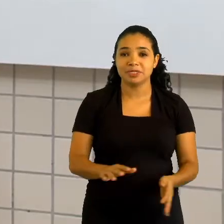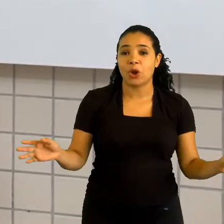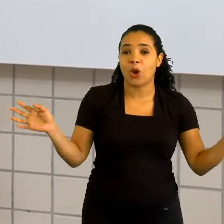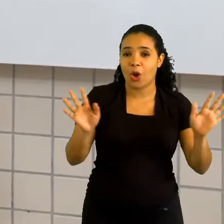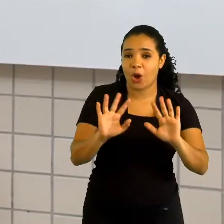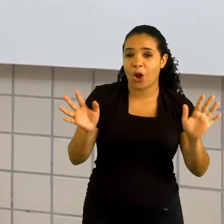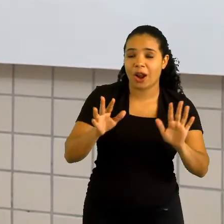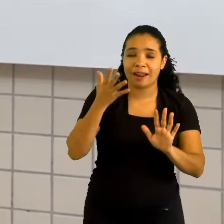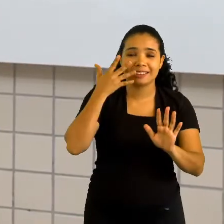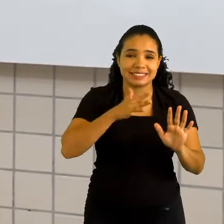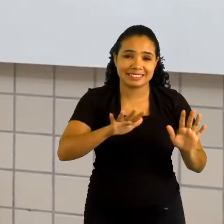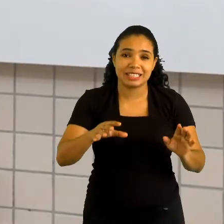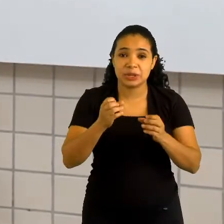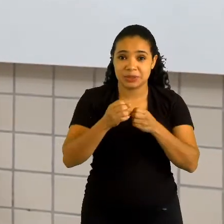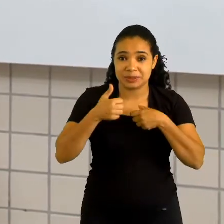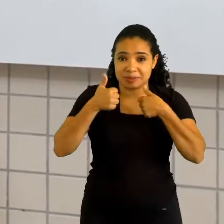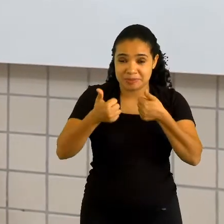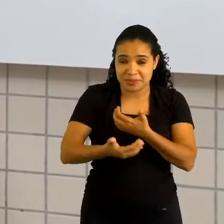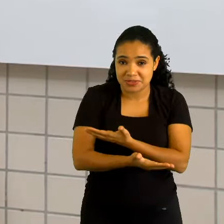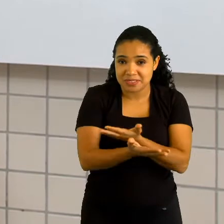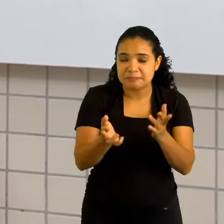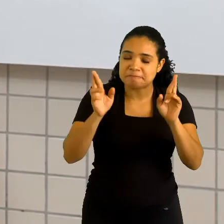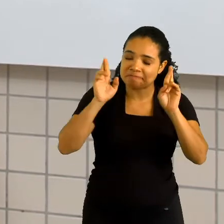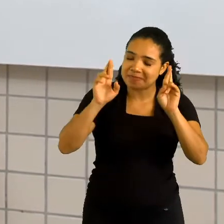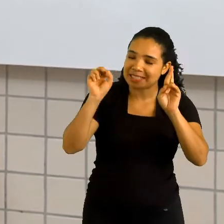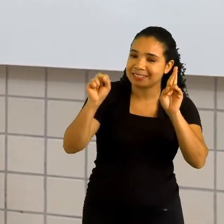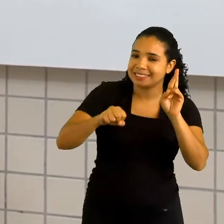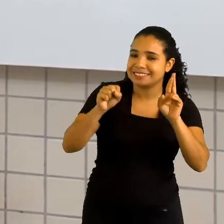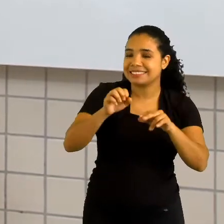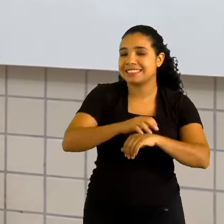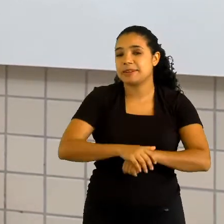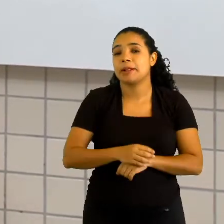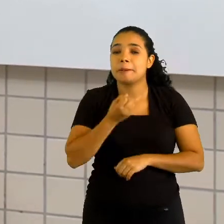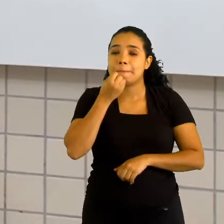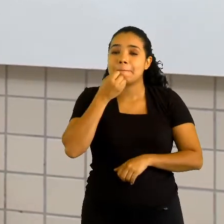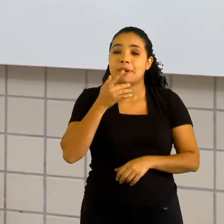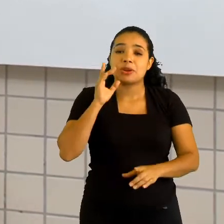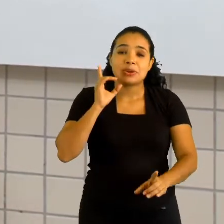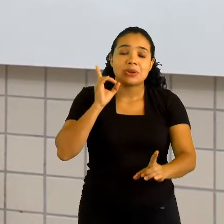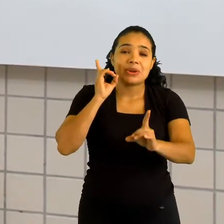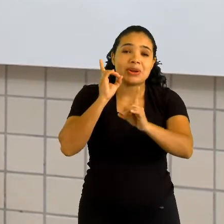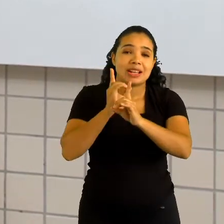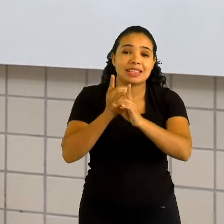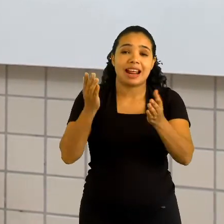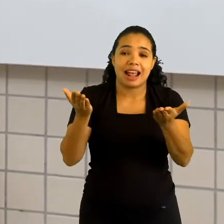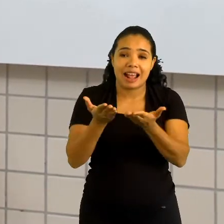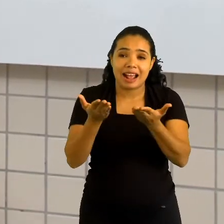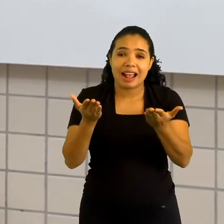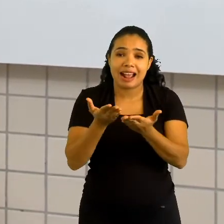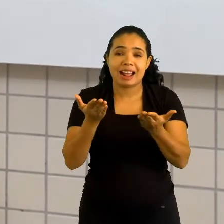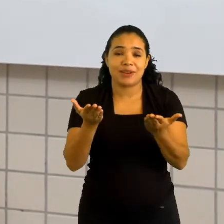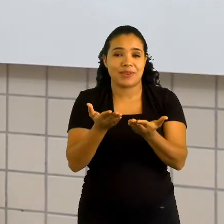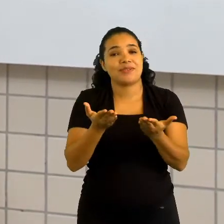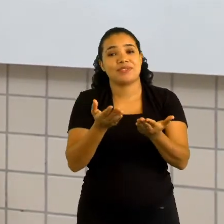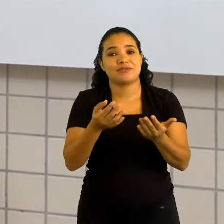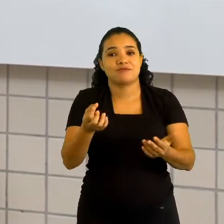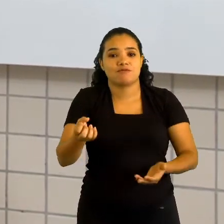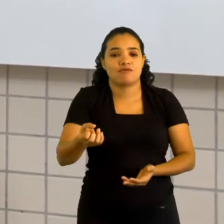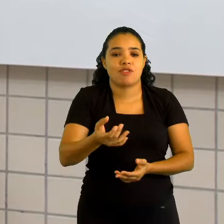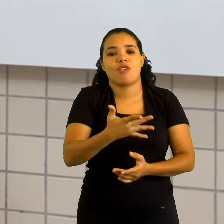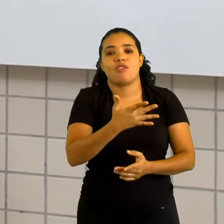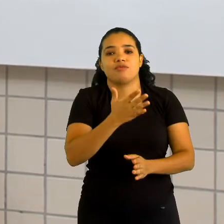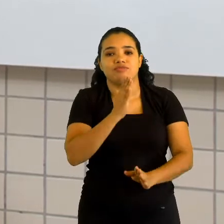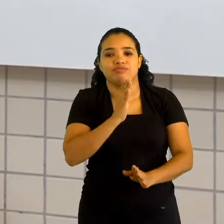Olá, criançada, tudo bem com vocês? Eu espero que sim. Que bom que a gente pode se encontrar aqui por essa ferramenta que a